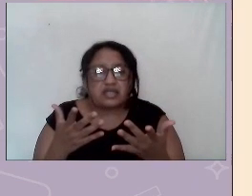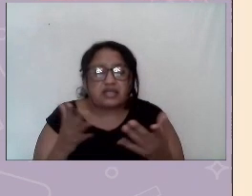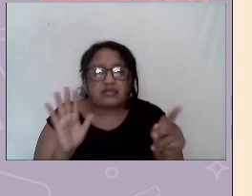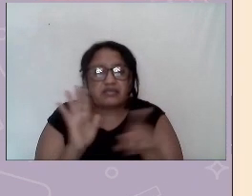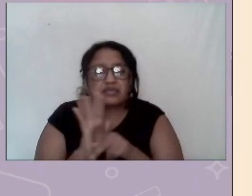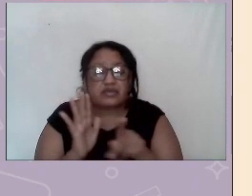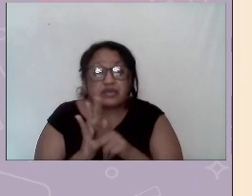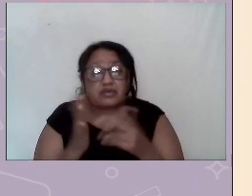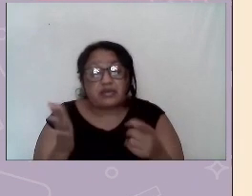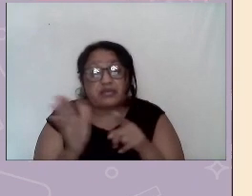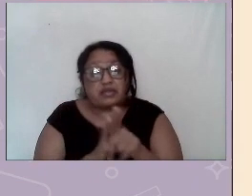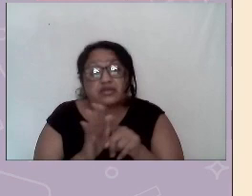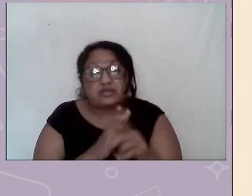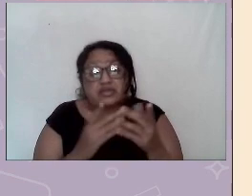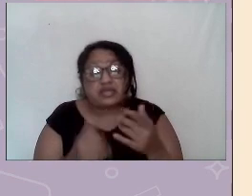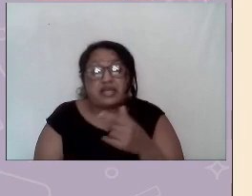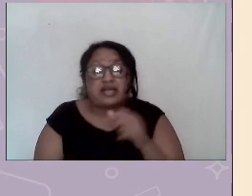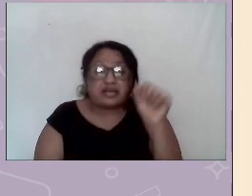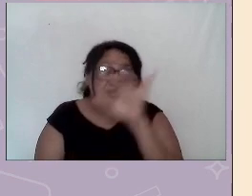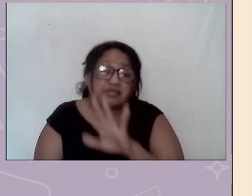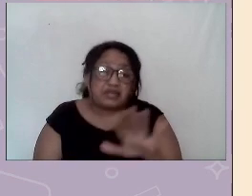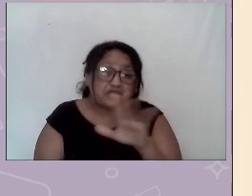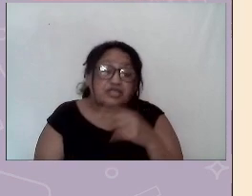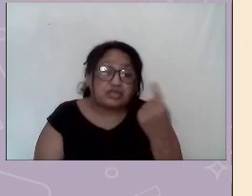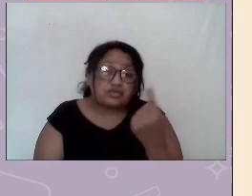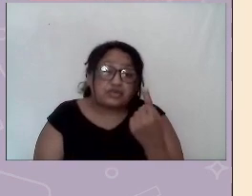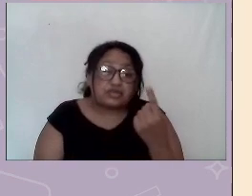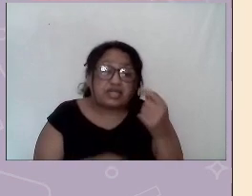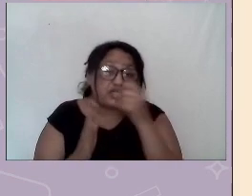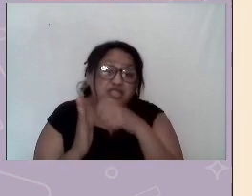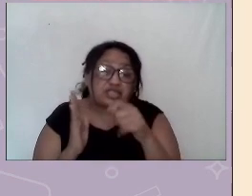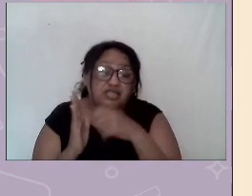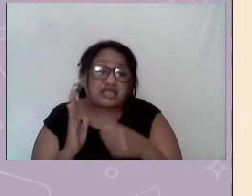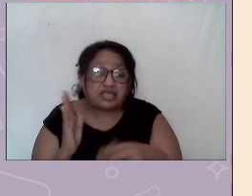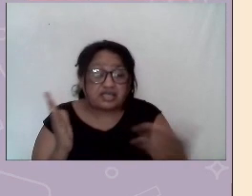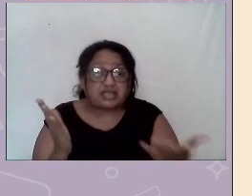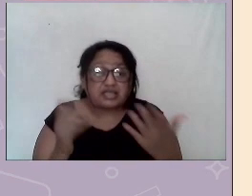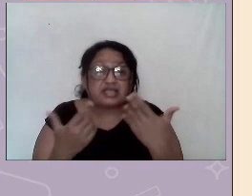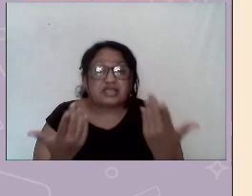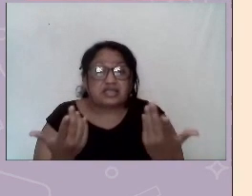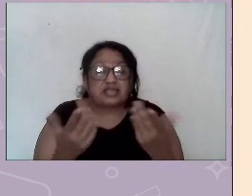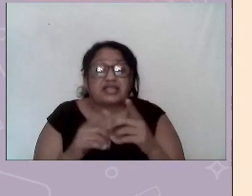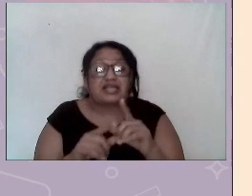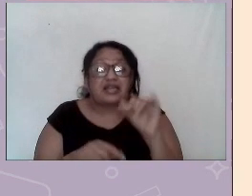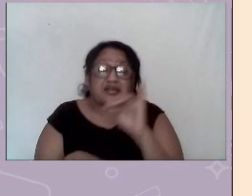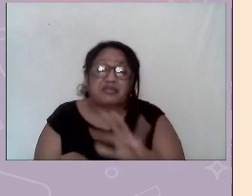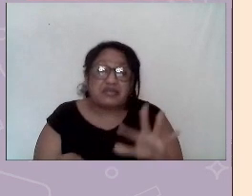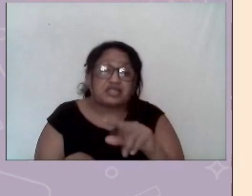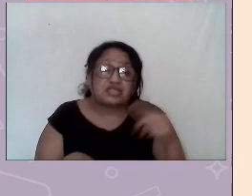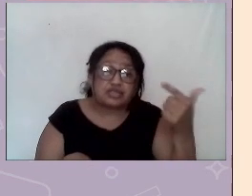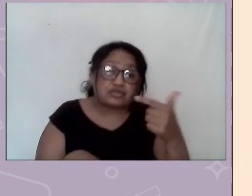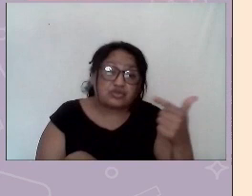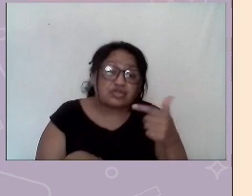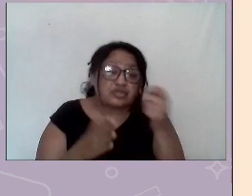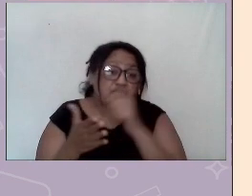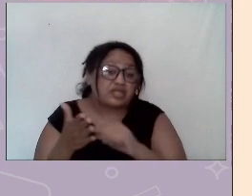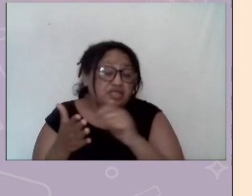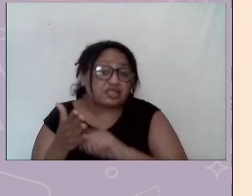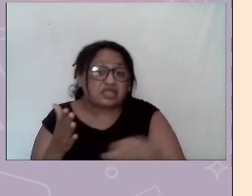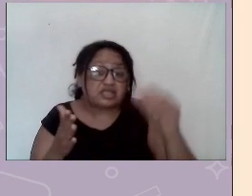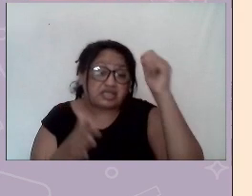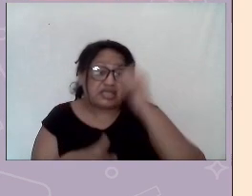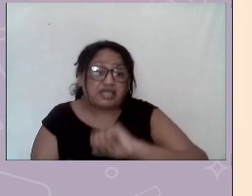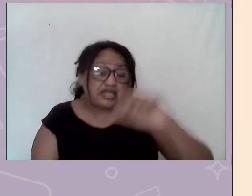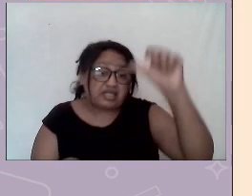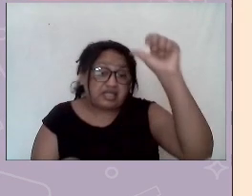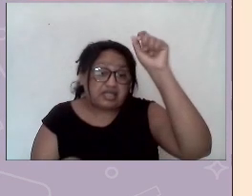que a imagem 1 é uma escrita suméria e que a imagem 2 é uma escrita egípcia então a imagem 2